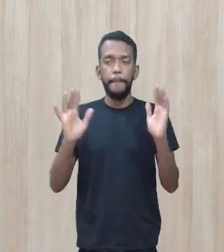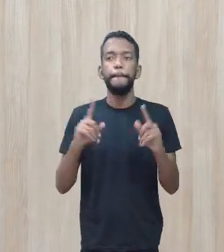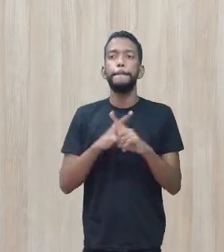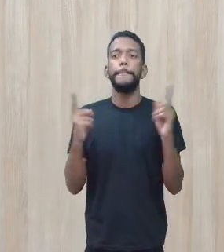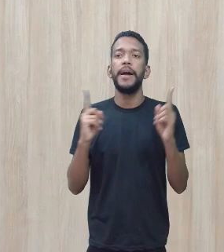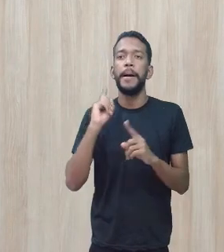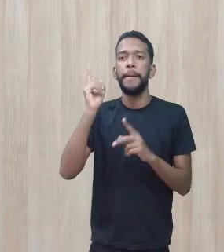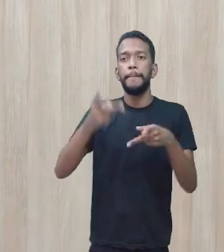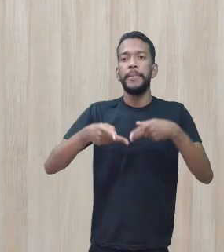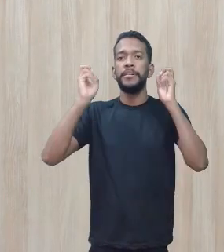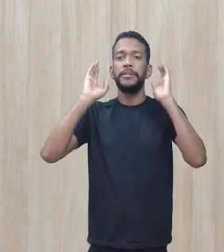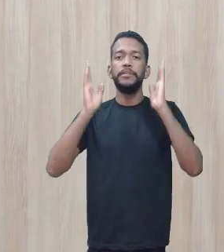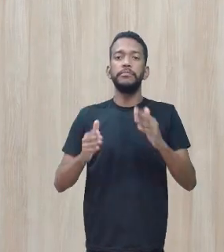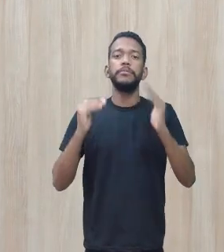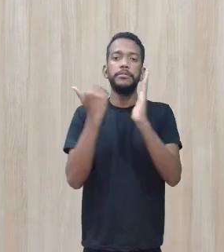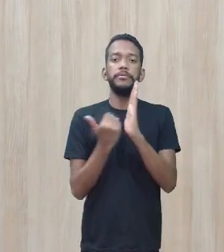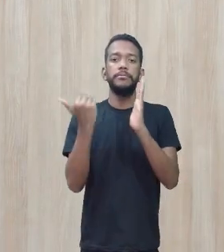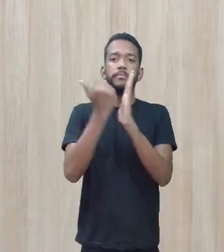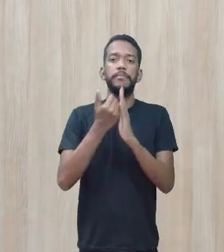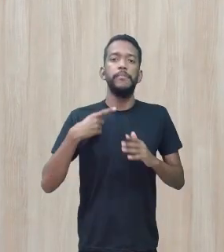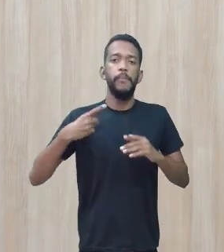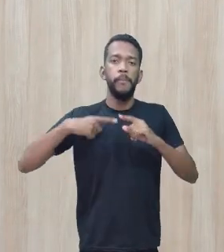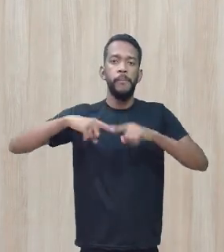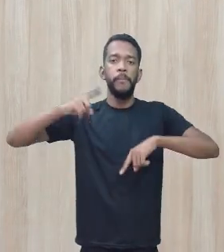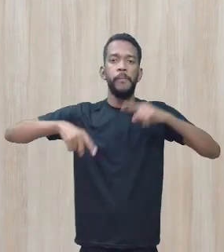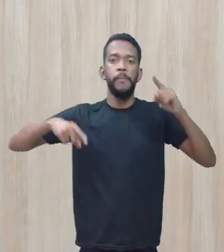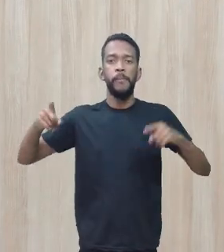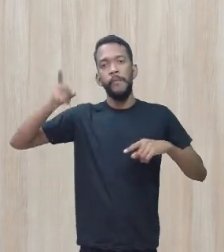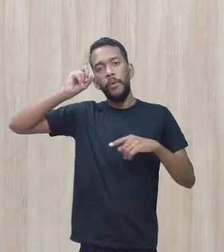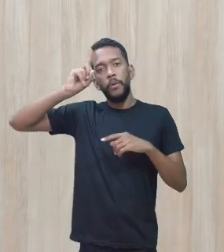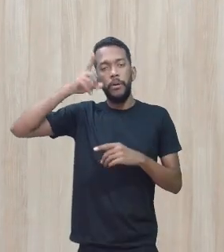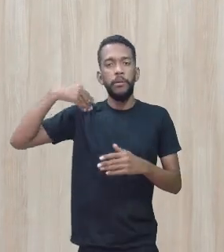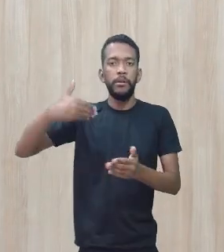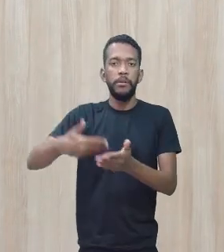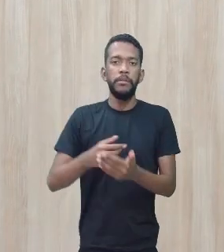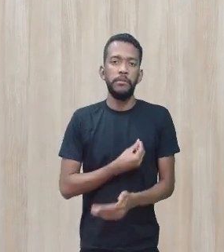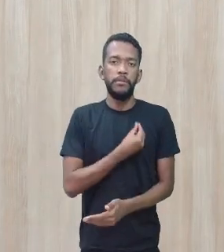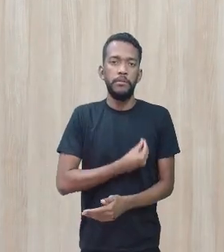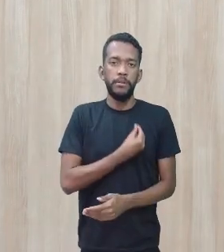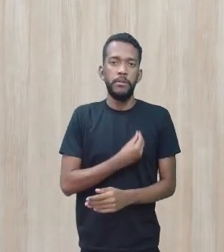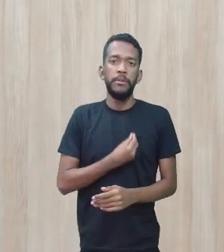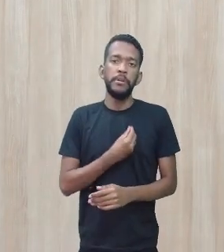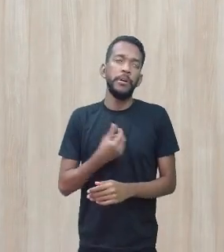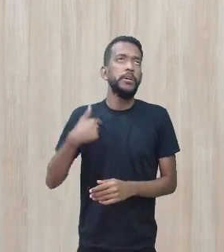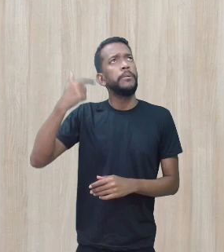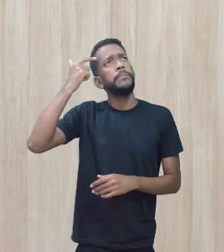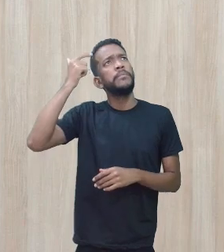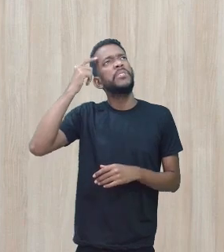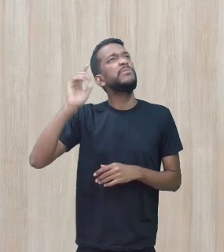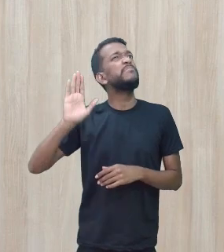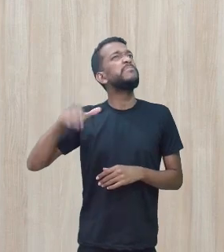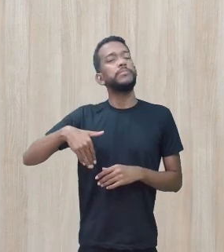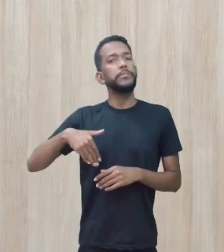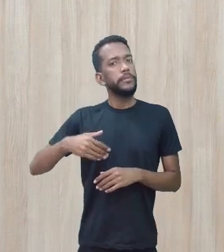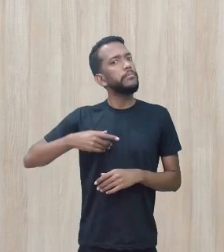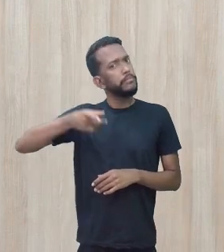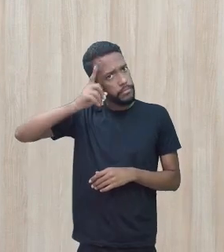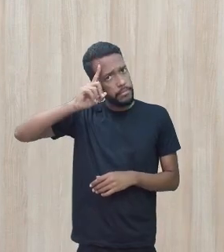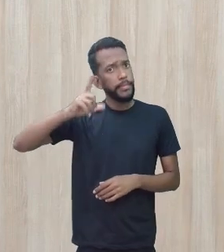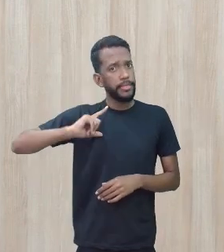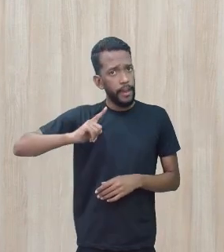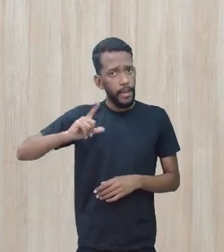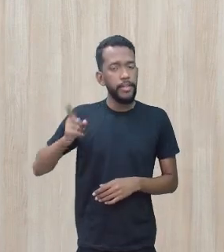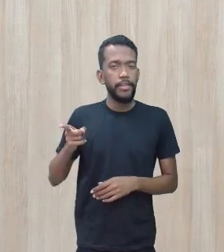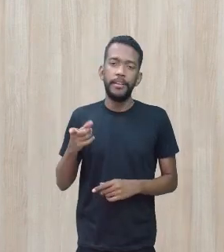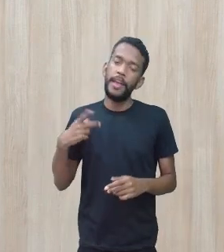isso é mais cotidiano, mais presente no nosso dia a dia do que a gente imagina. A gente já tem isso